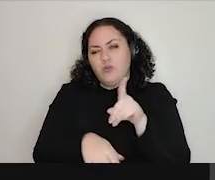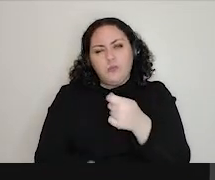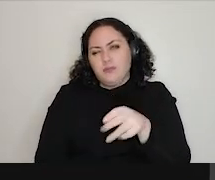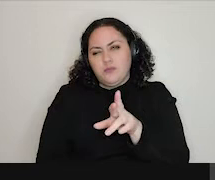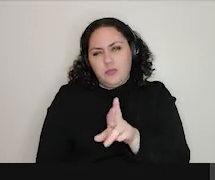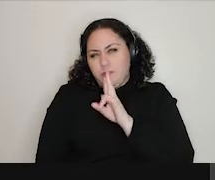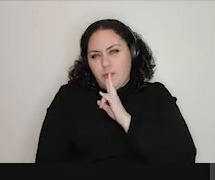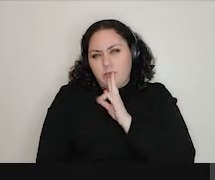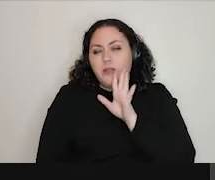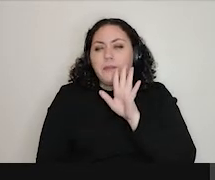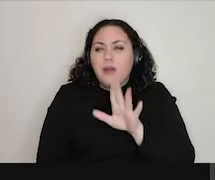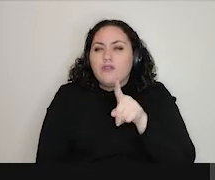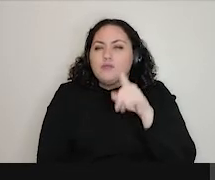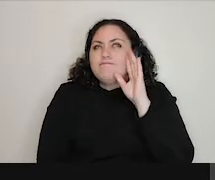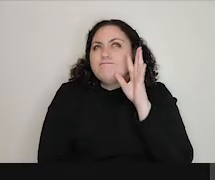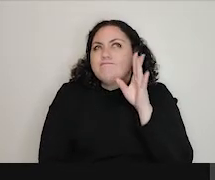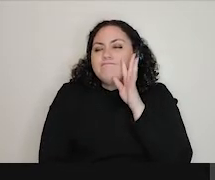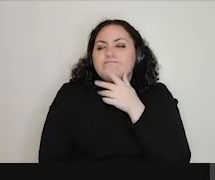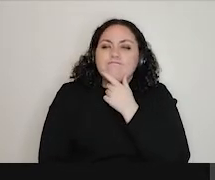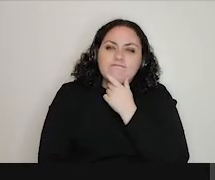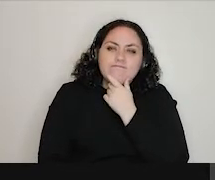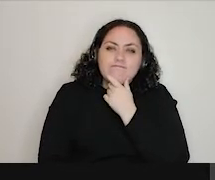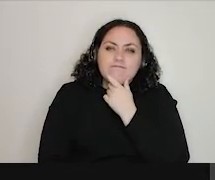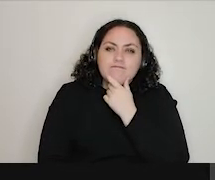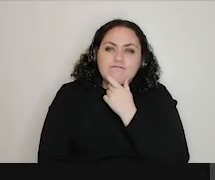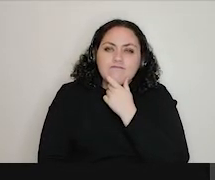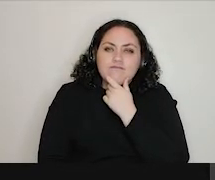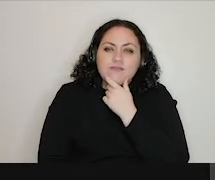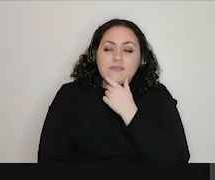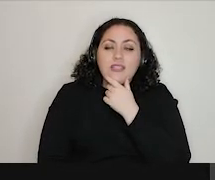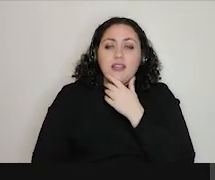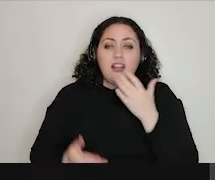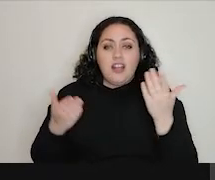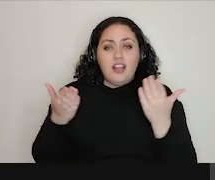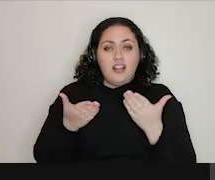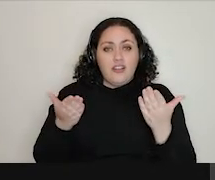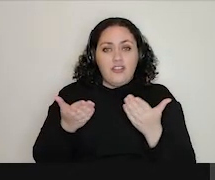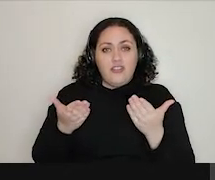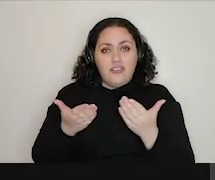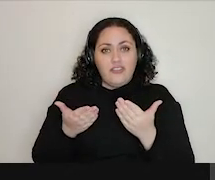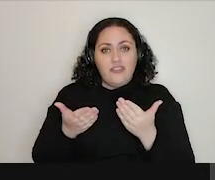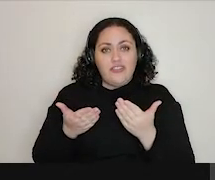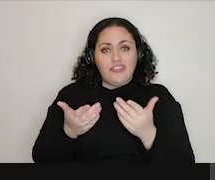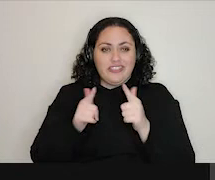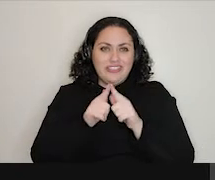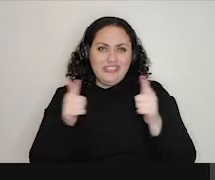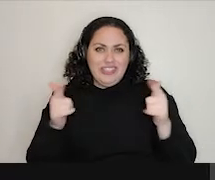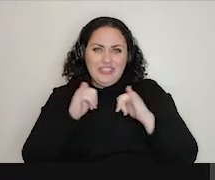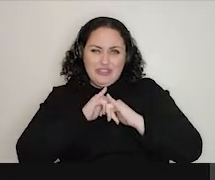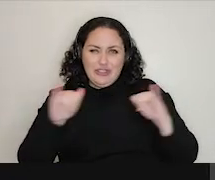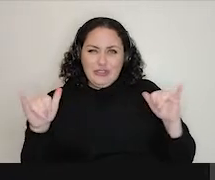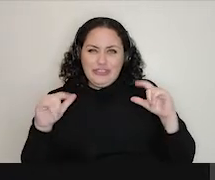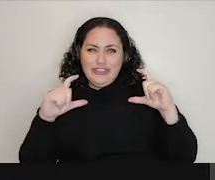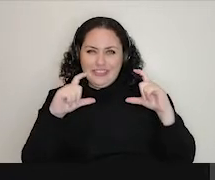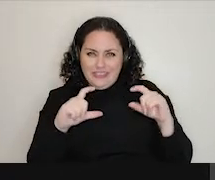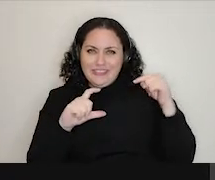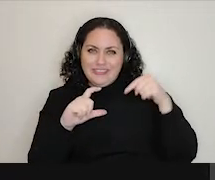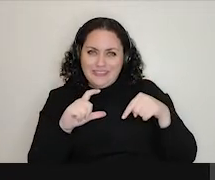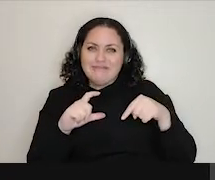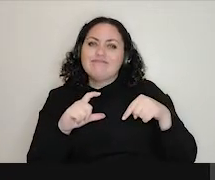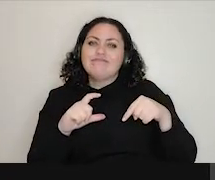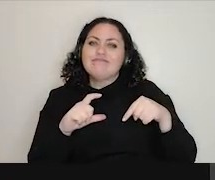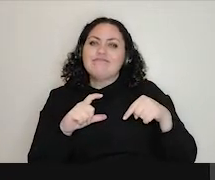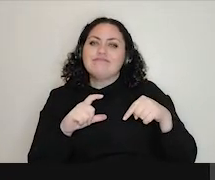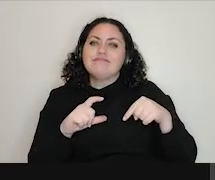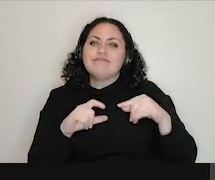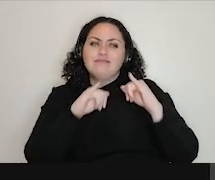mas que talvez agora não é necessário que venha a resposta, mas que vocês se perguntem agora. Será que esse tipo,